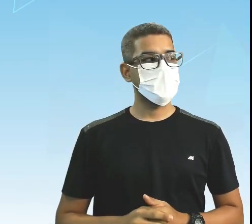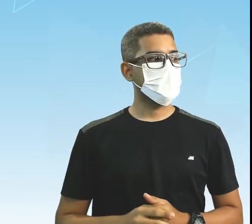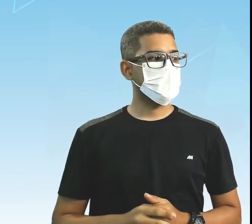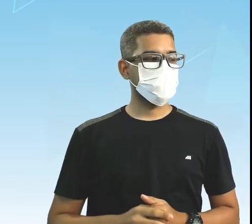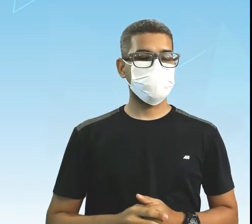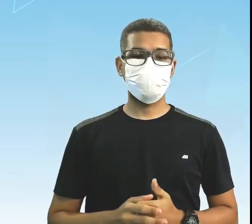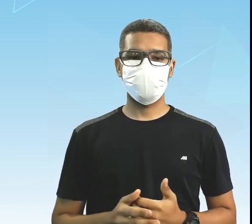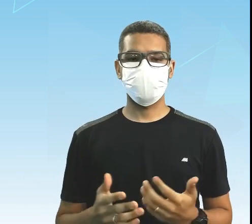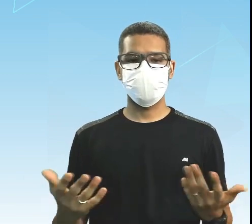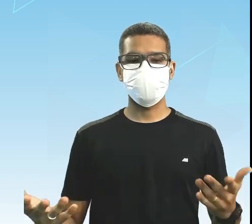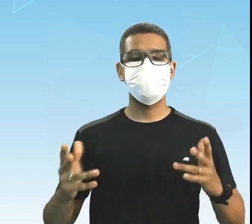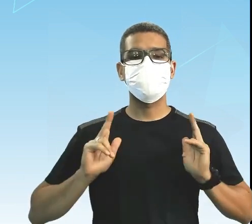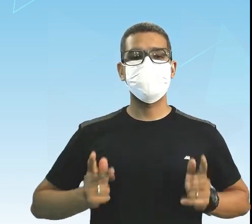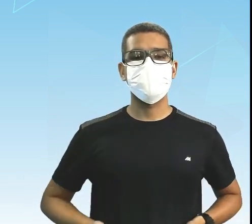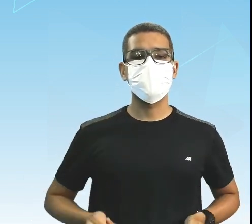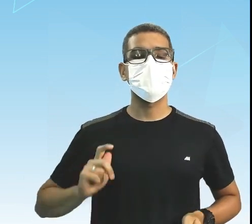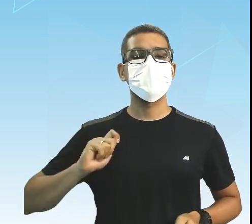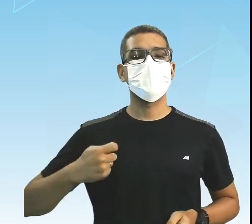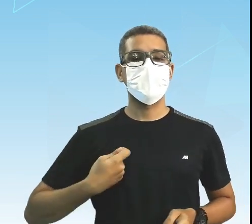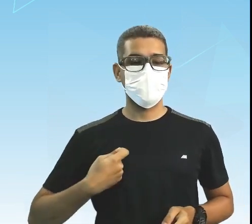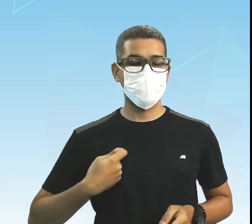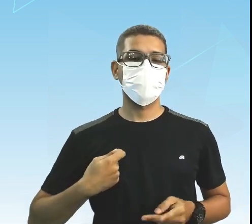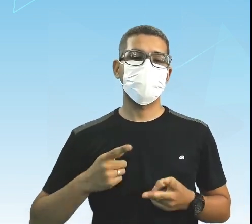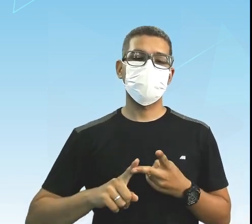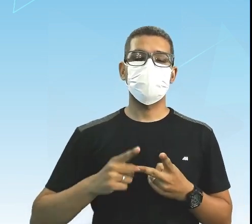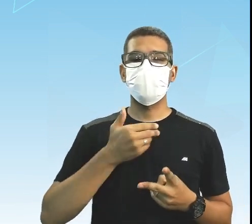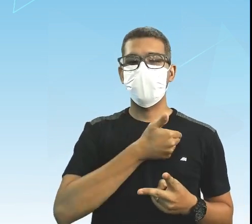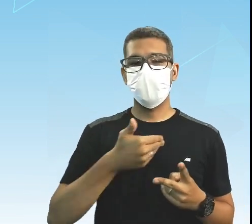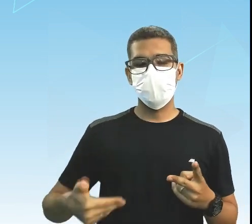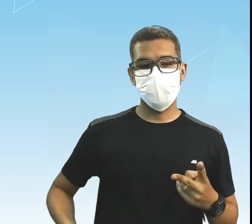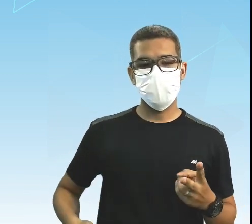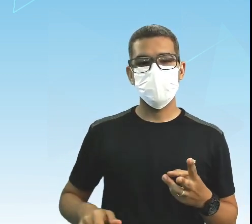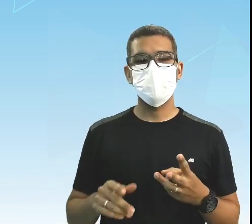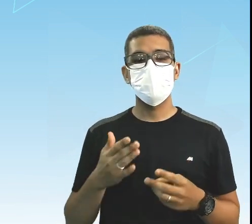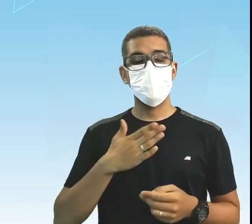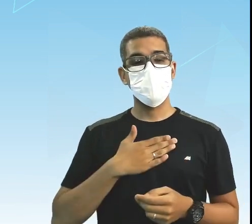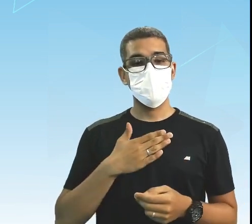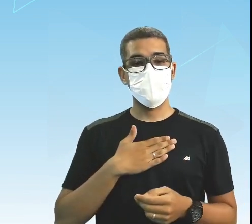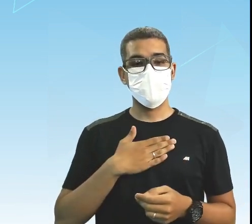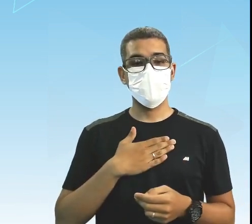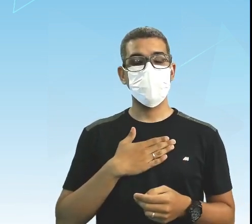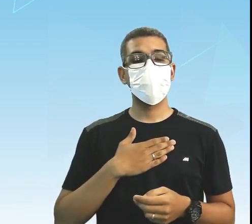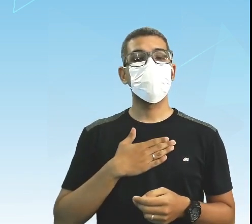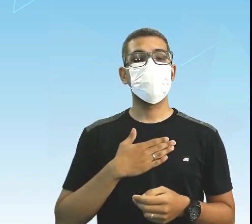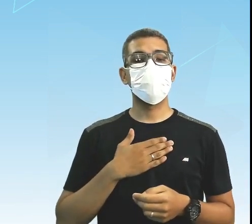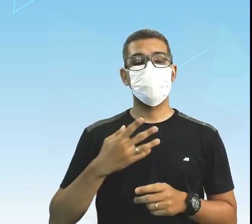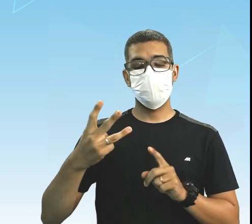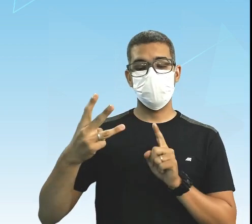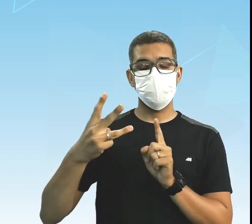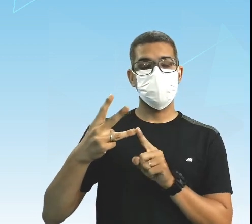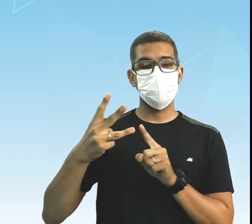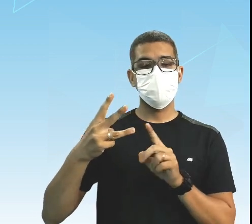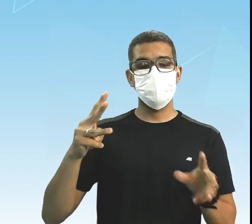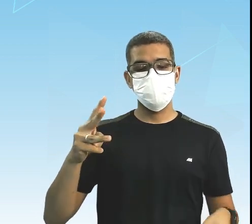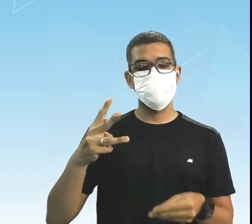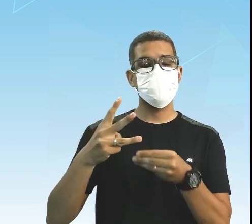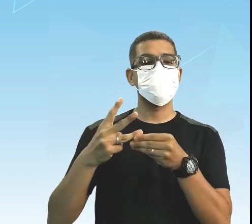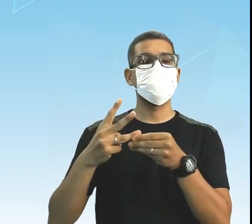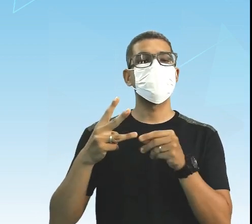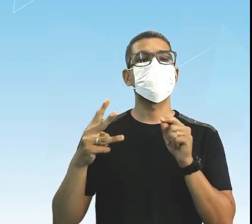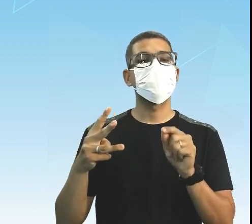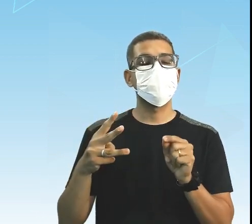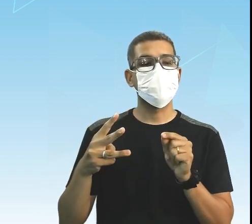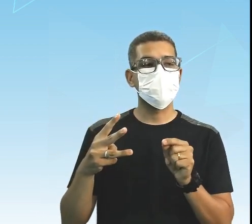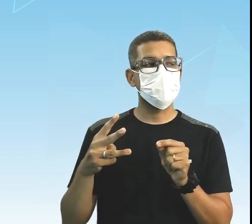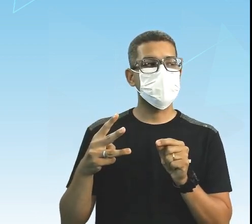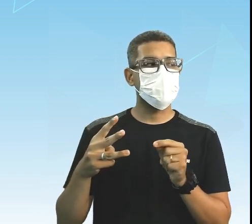Então, cidadania civil é uma, cidadania política é outra, mas meu terceiro cidadania, que consiste